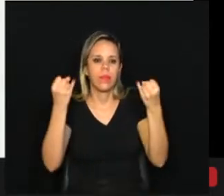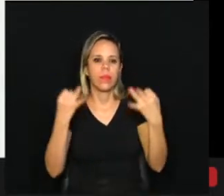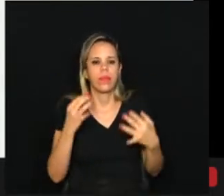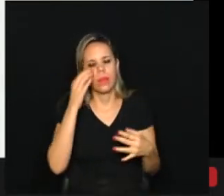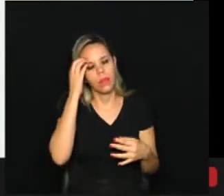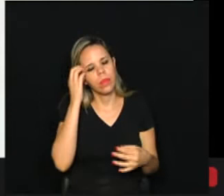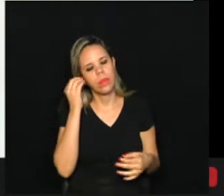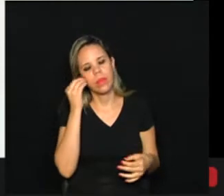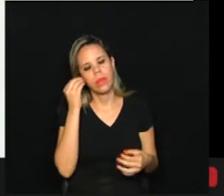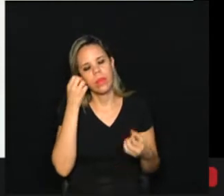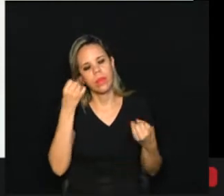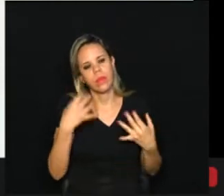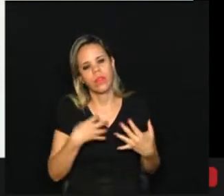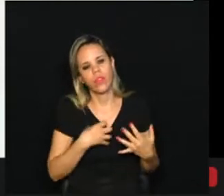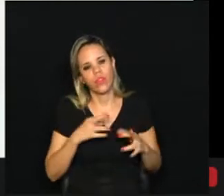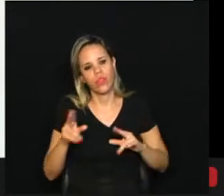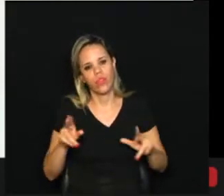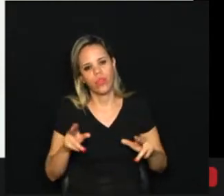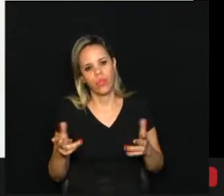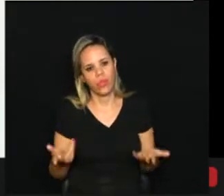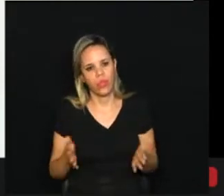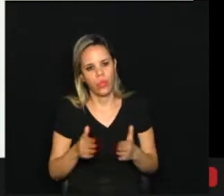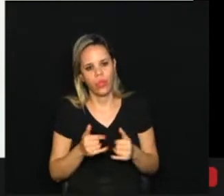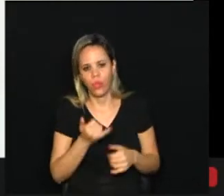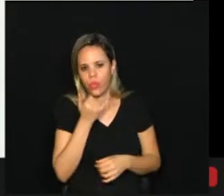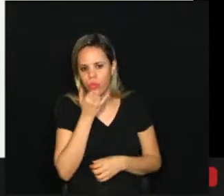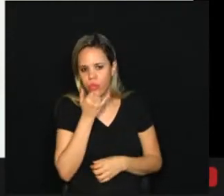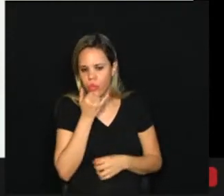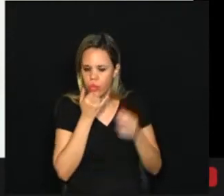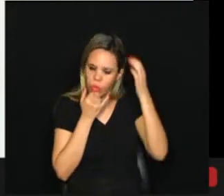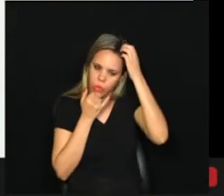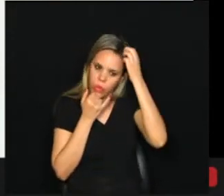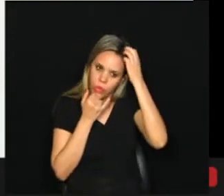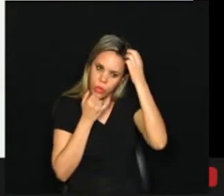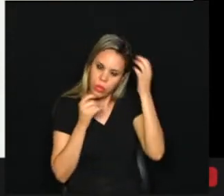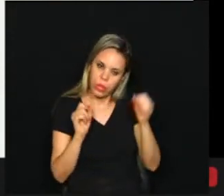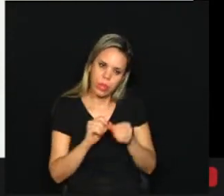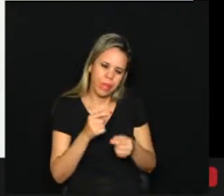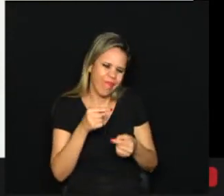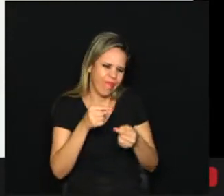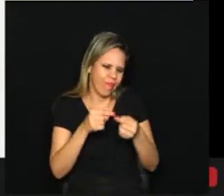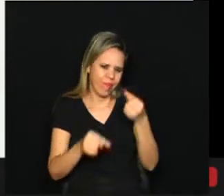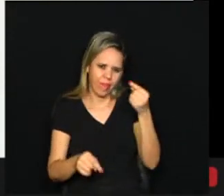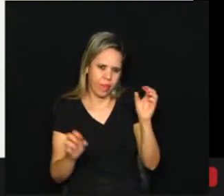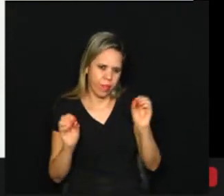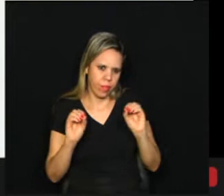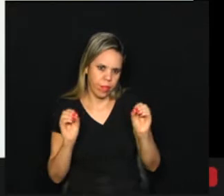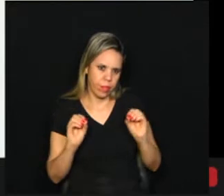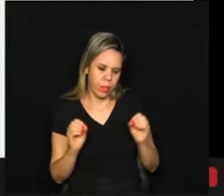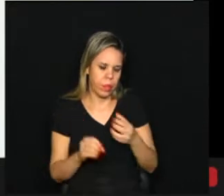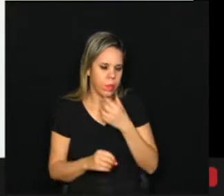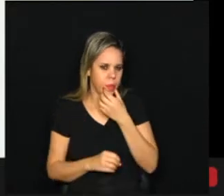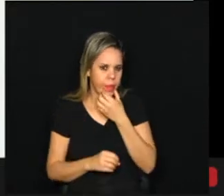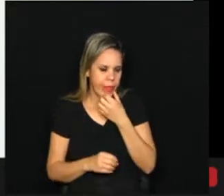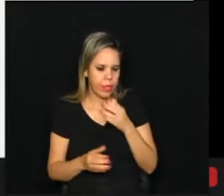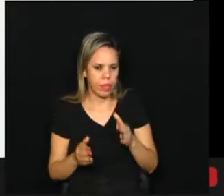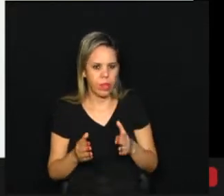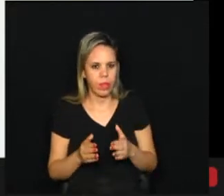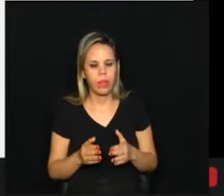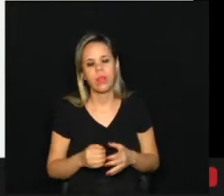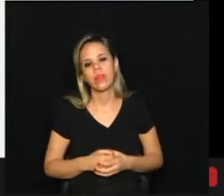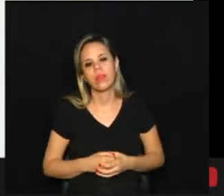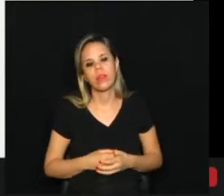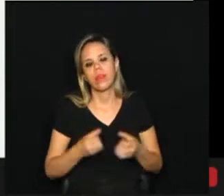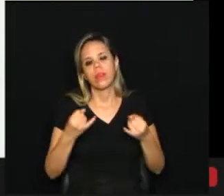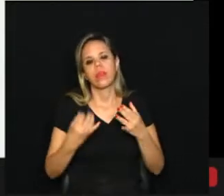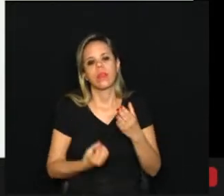tentando se explicar de outra forma. Então, o pedido de desculpas que ela fez não condiz em nada com o